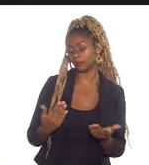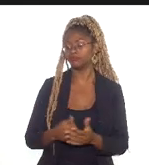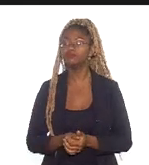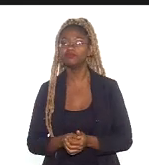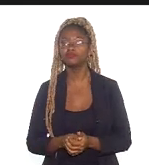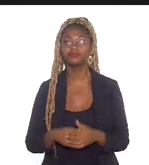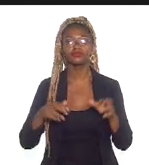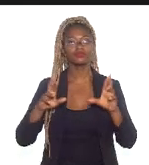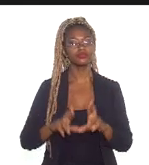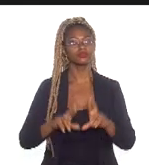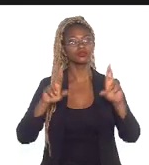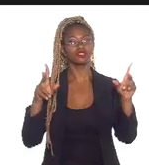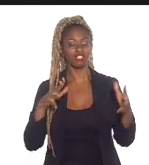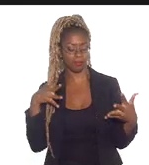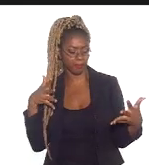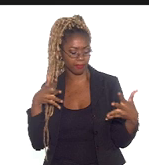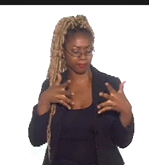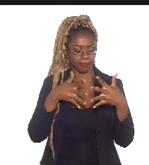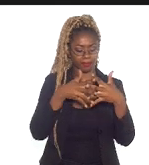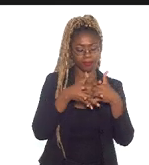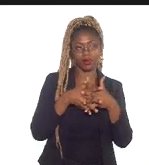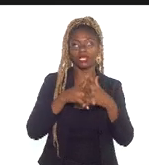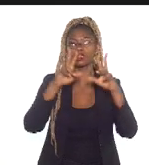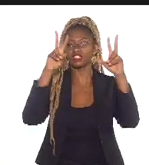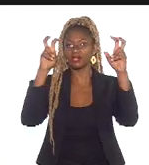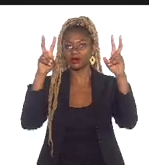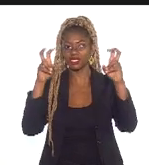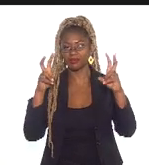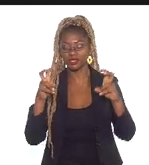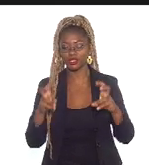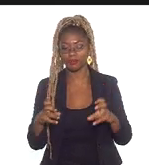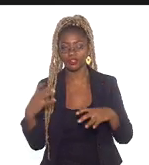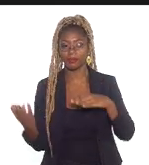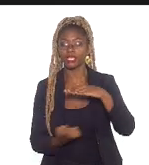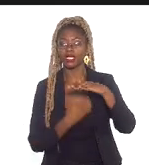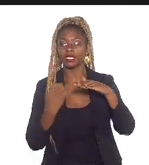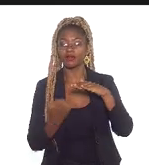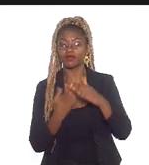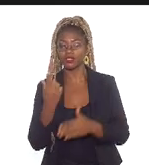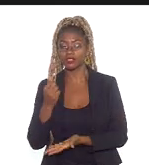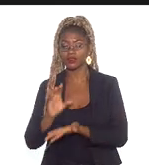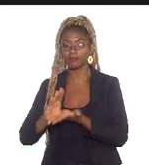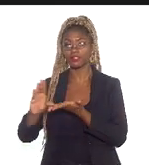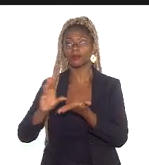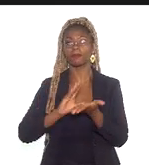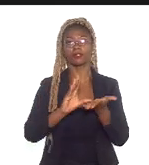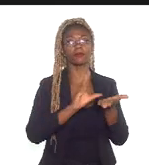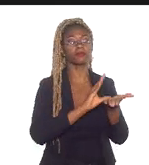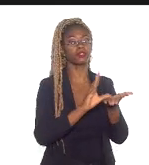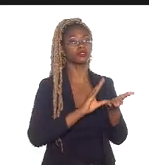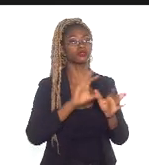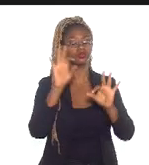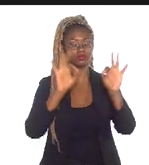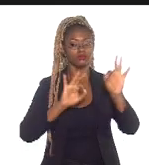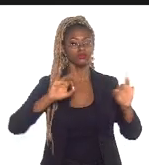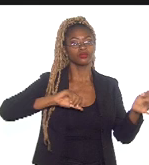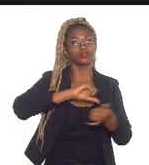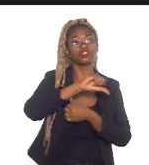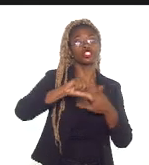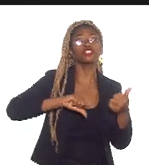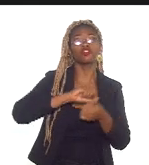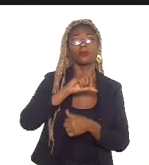Transversalmente a todos esses temas, as empresas têm investido muito em projetos de transformação